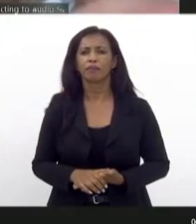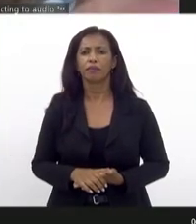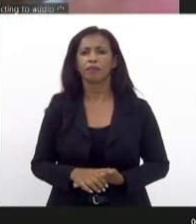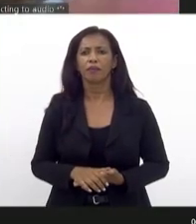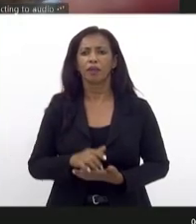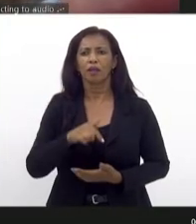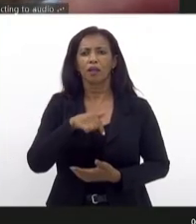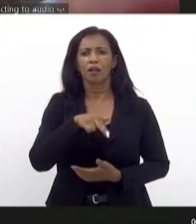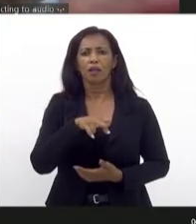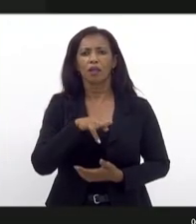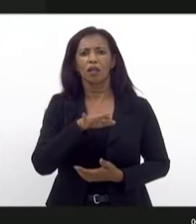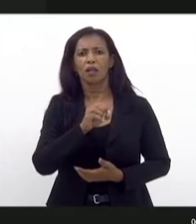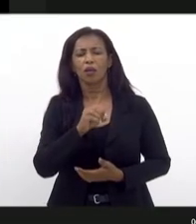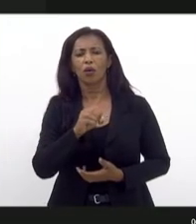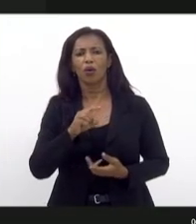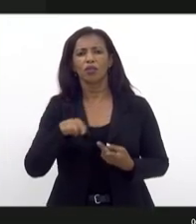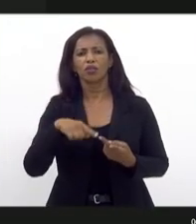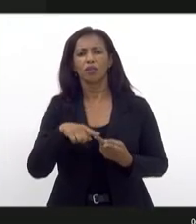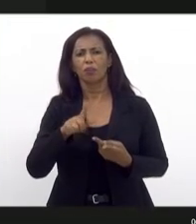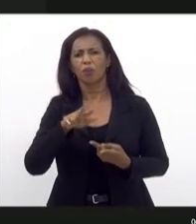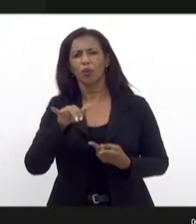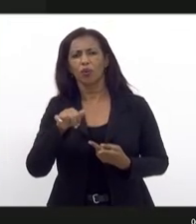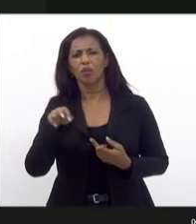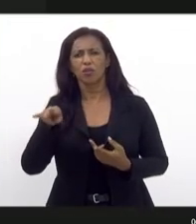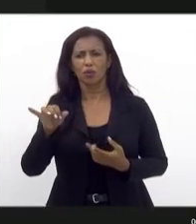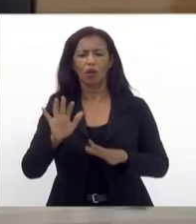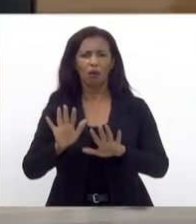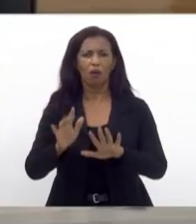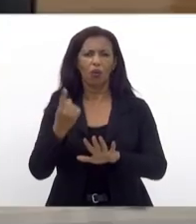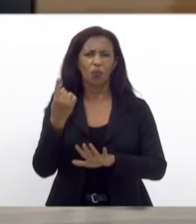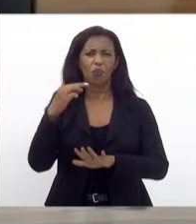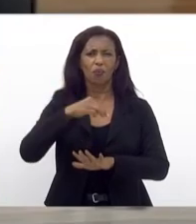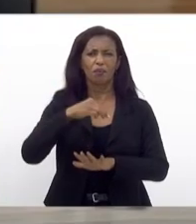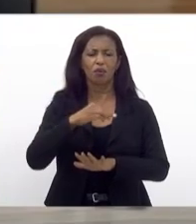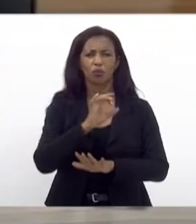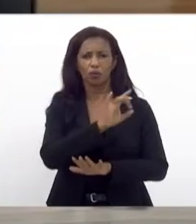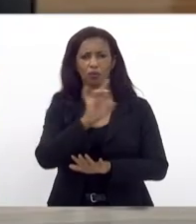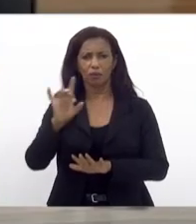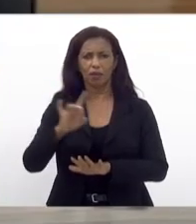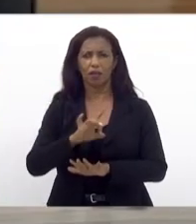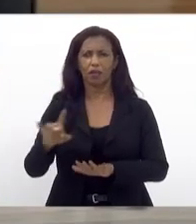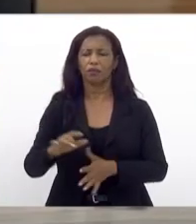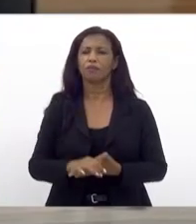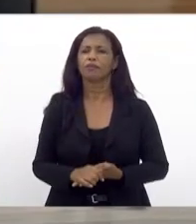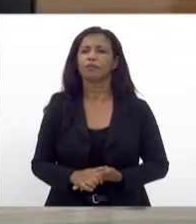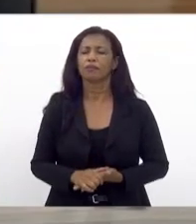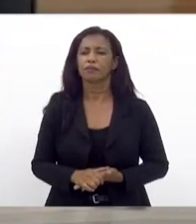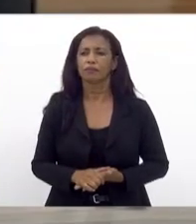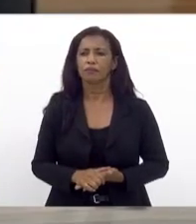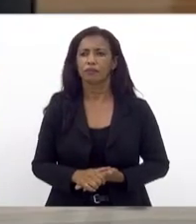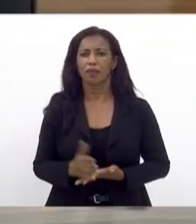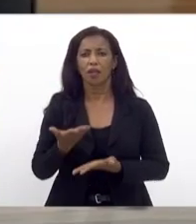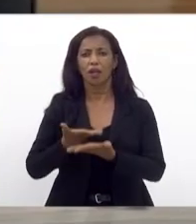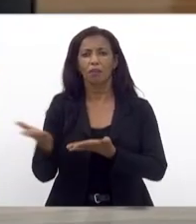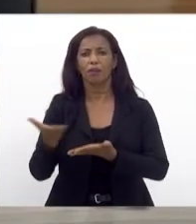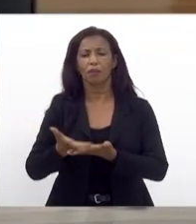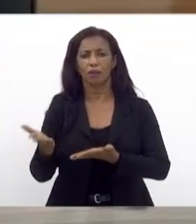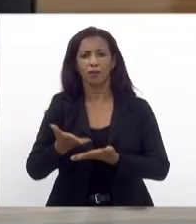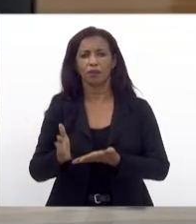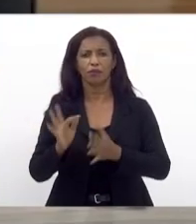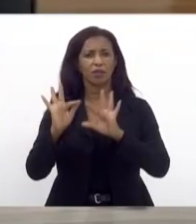Antônio Queiroz, depois o Luiz, agora o Noel. Mas vamos abrir um minuto e meio para cada um, para que a gente possa fazer os encaminhamentos